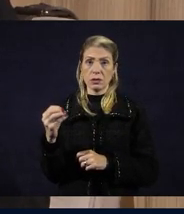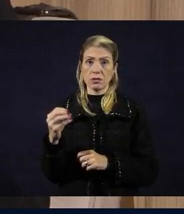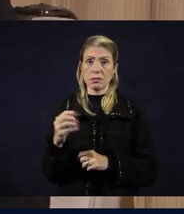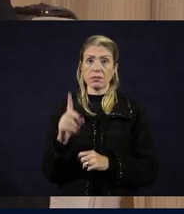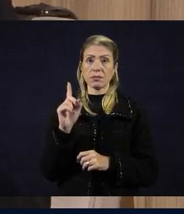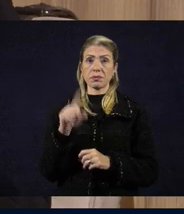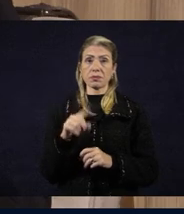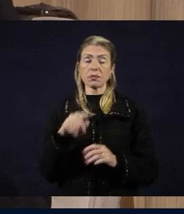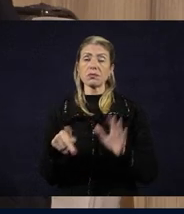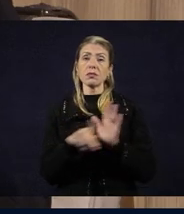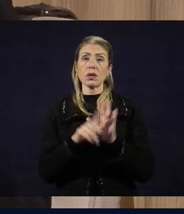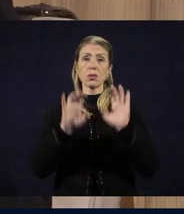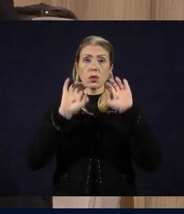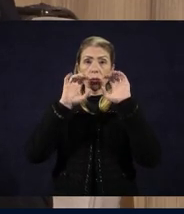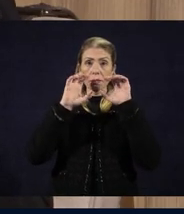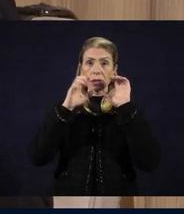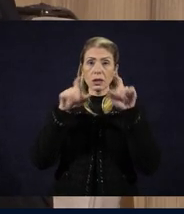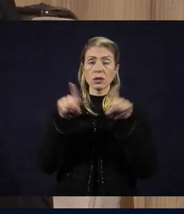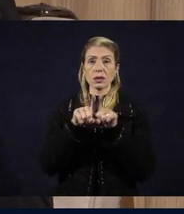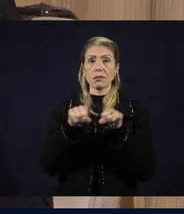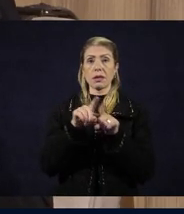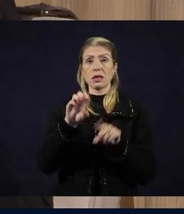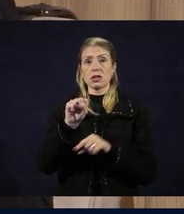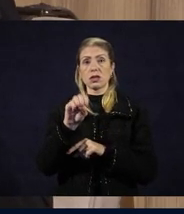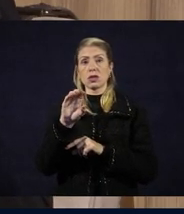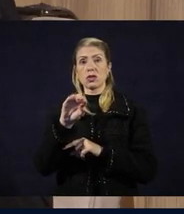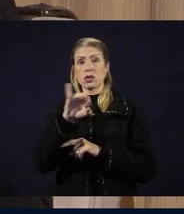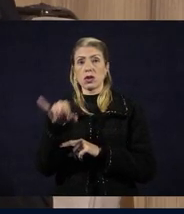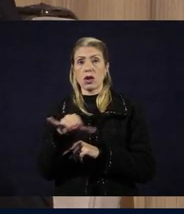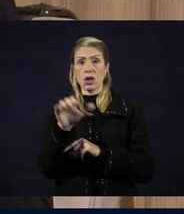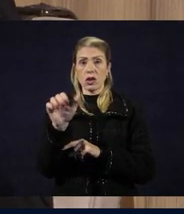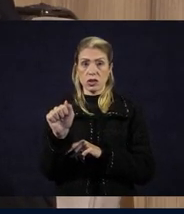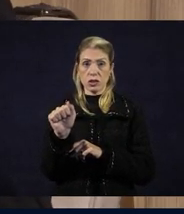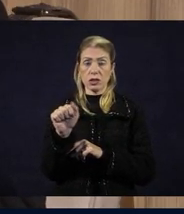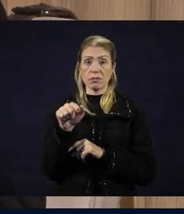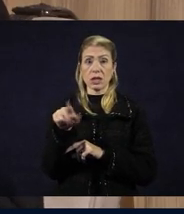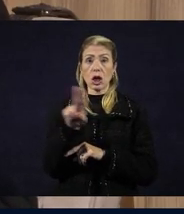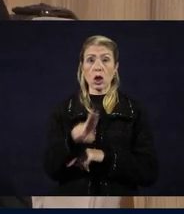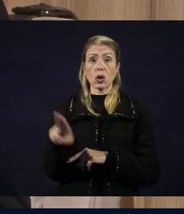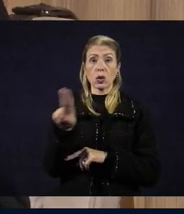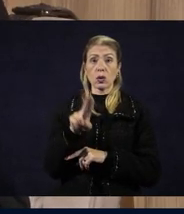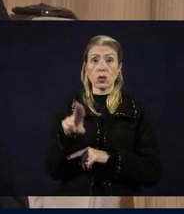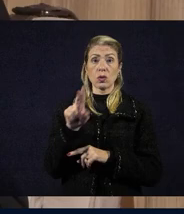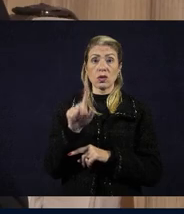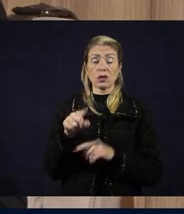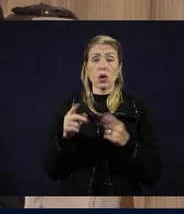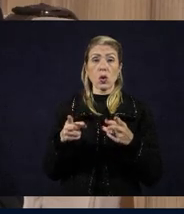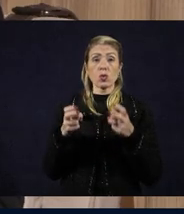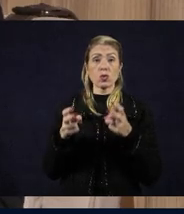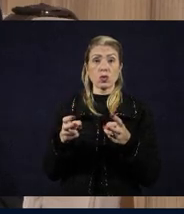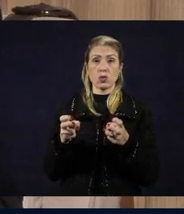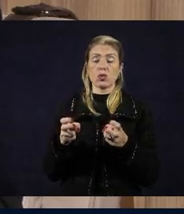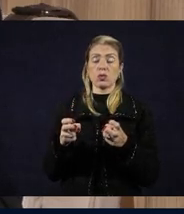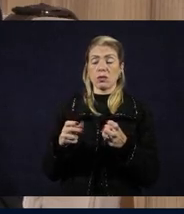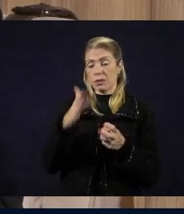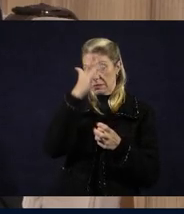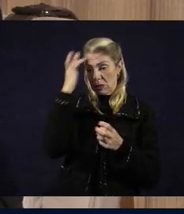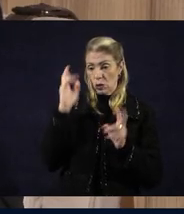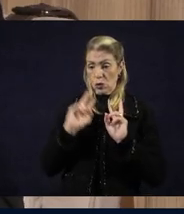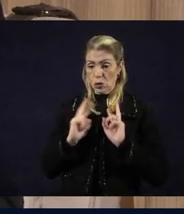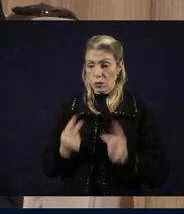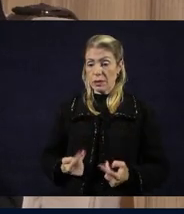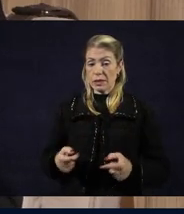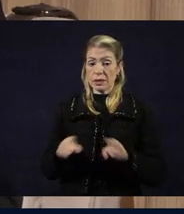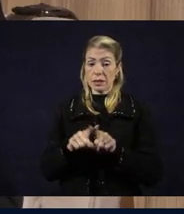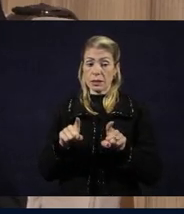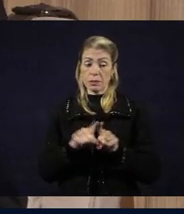humilha soja eles eram utilizados para consumo humano e em especial consuma animal